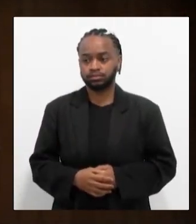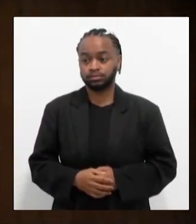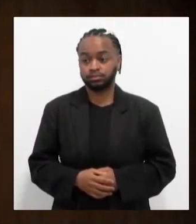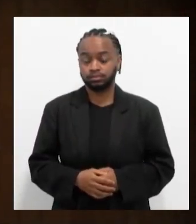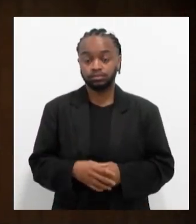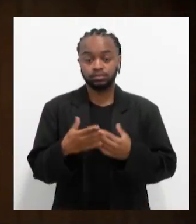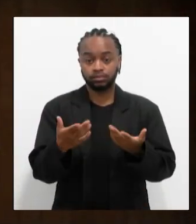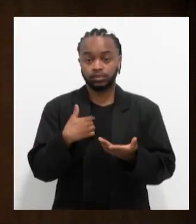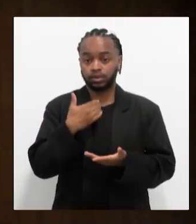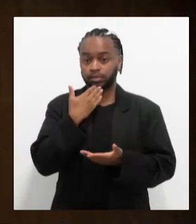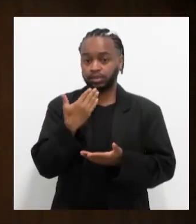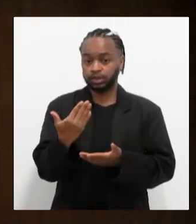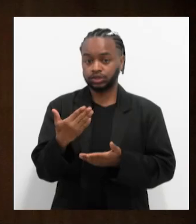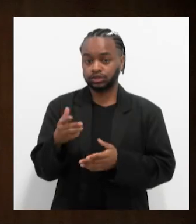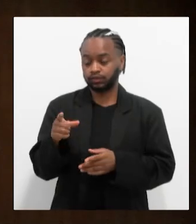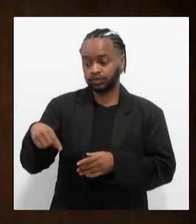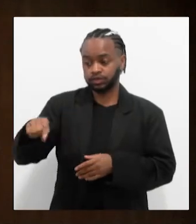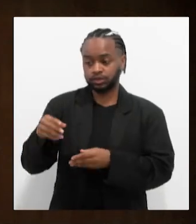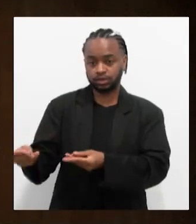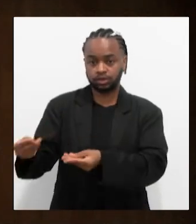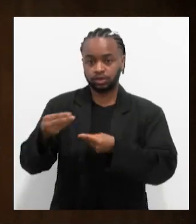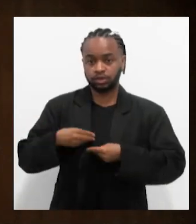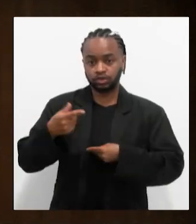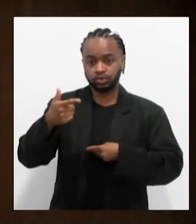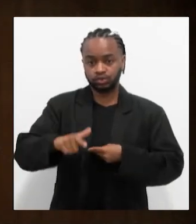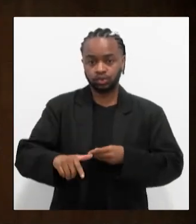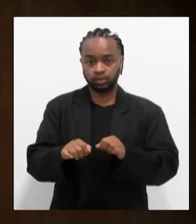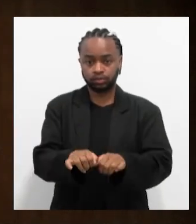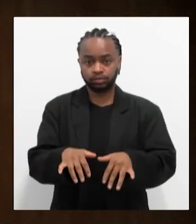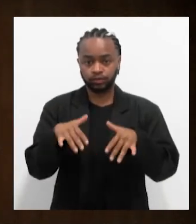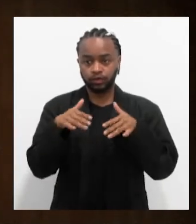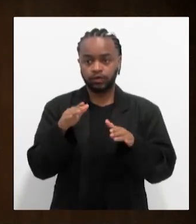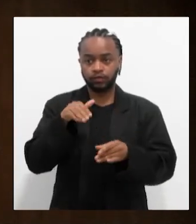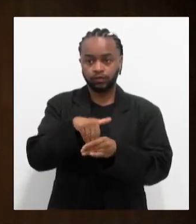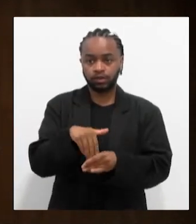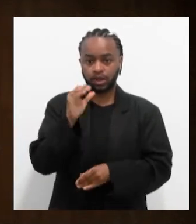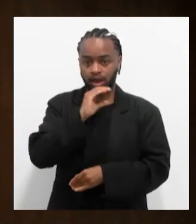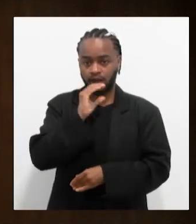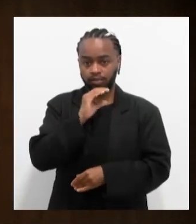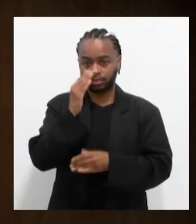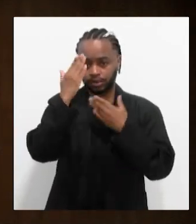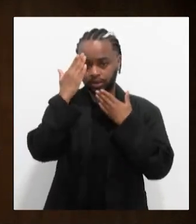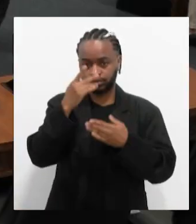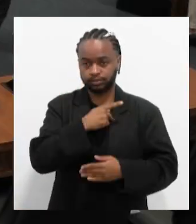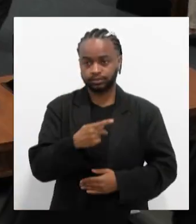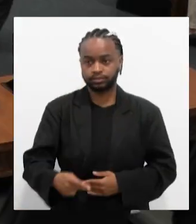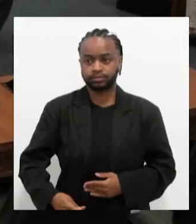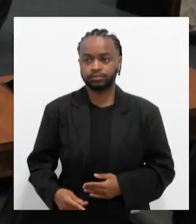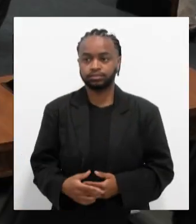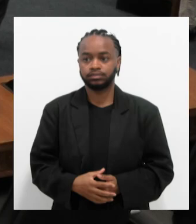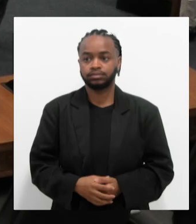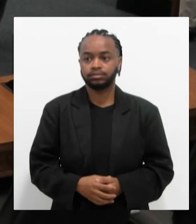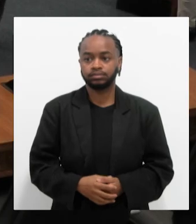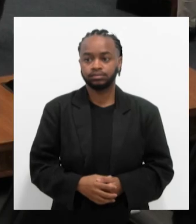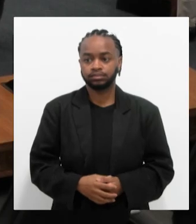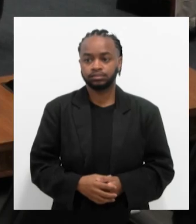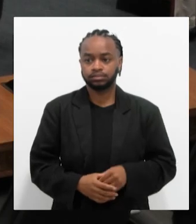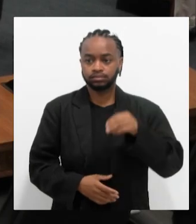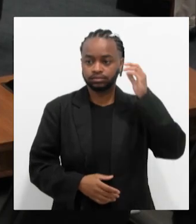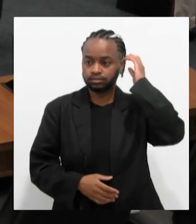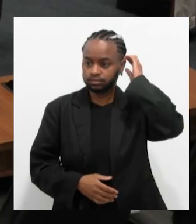que retorne para plenário para votação final o mais célere possível. Obrigado, presidente. Encerrada a